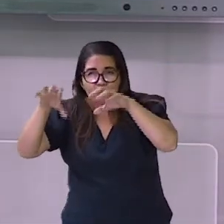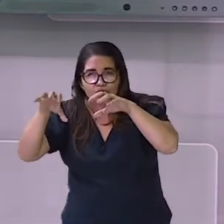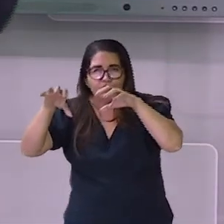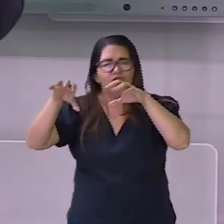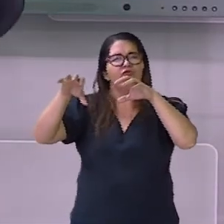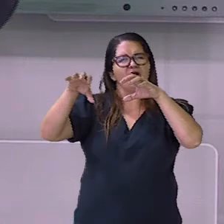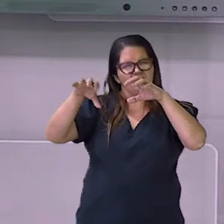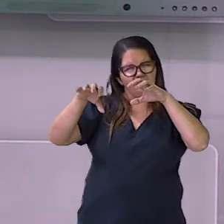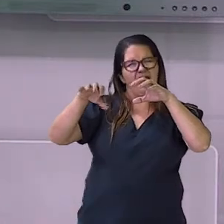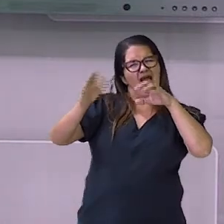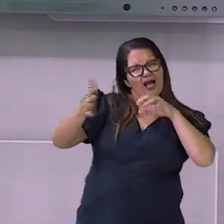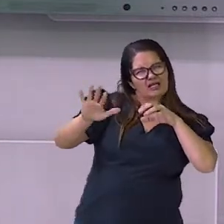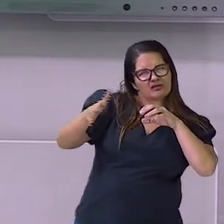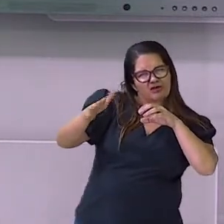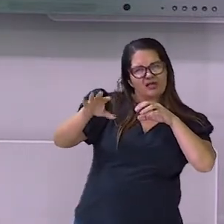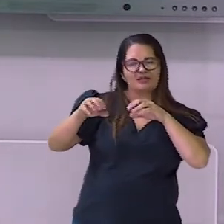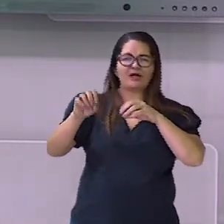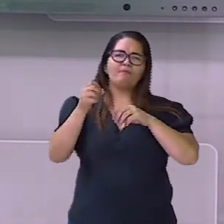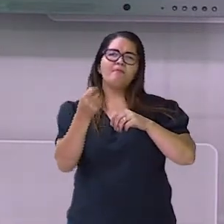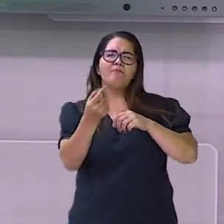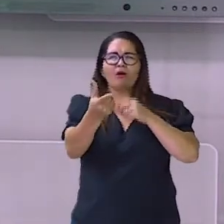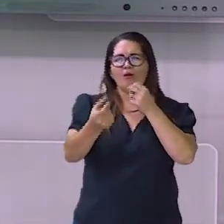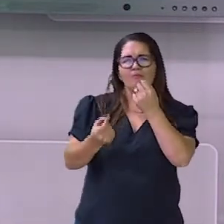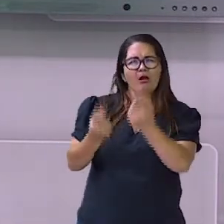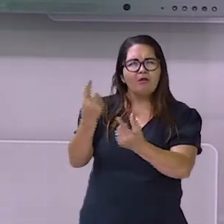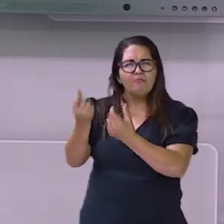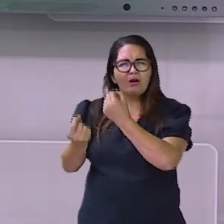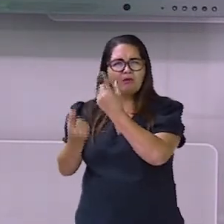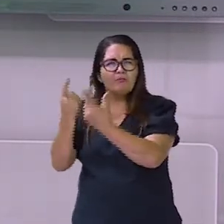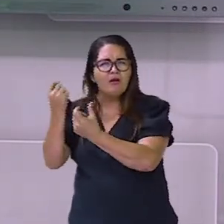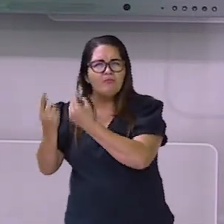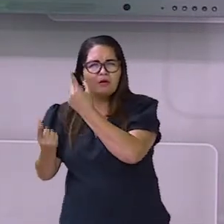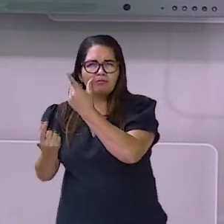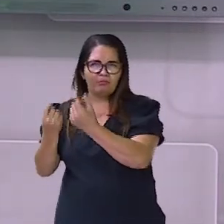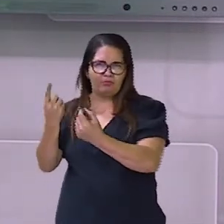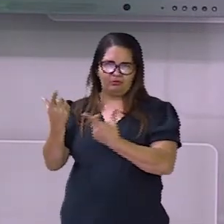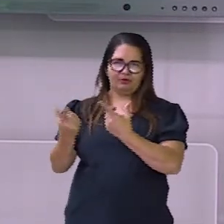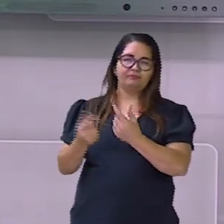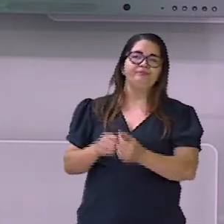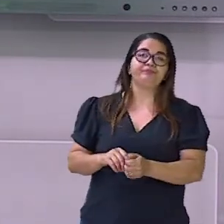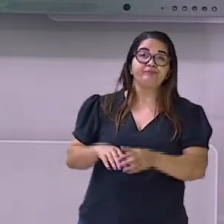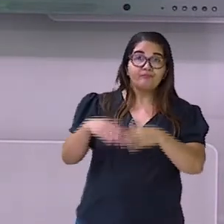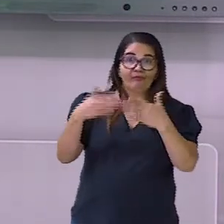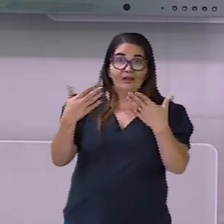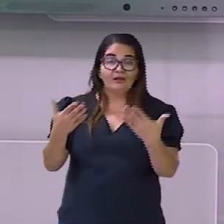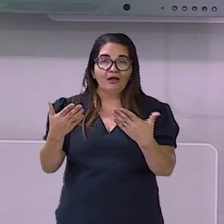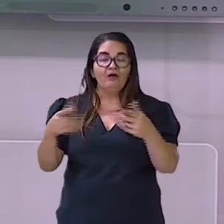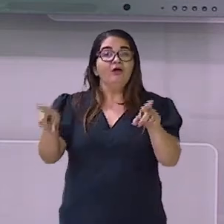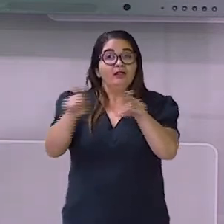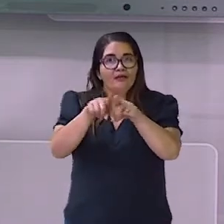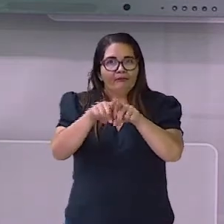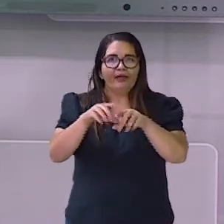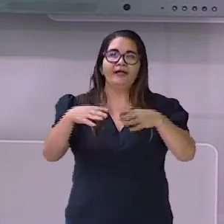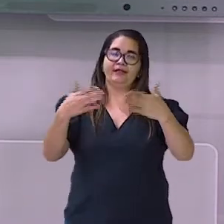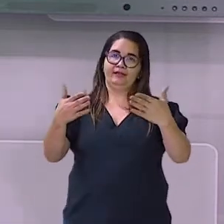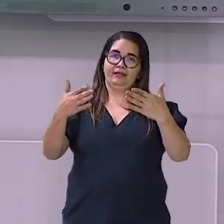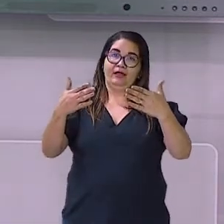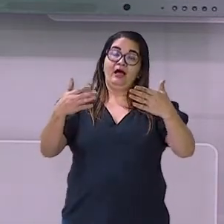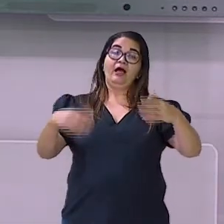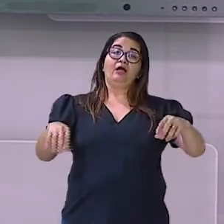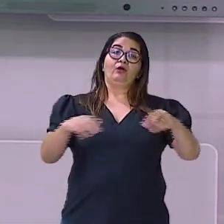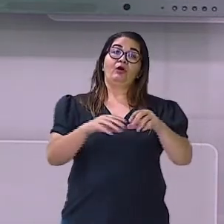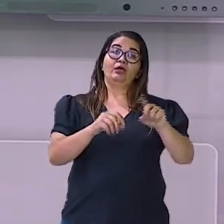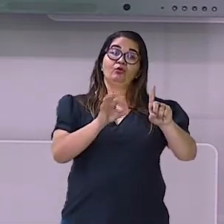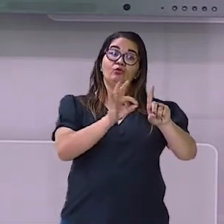ar que vêm, as frentes que vêm do Oceano Atlântico. Tá? Agora, no inverno, são quando elas vêm